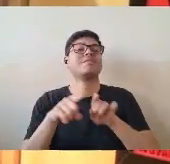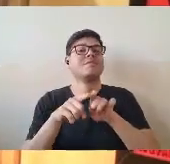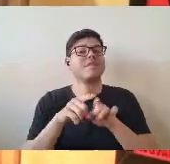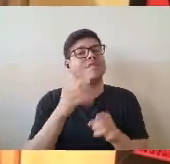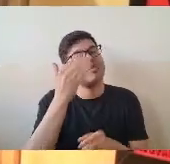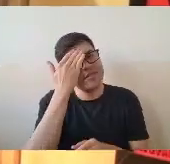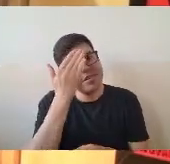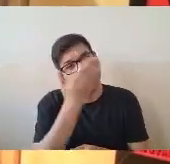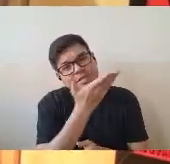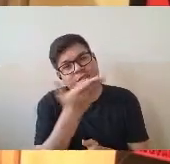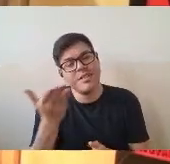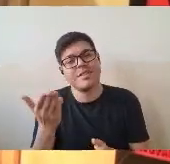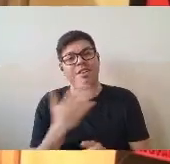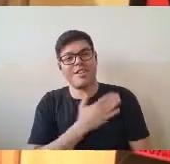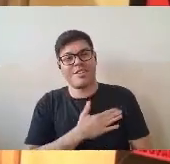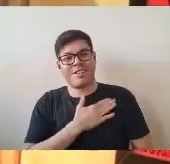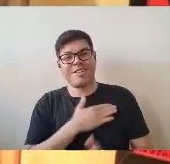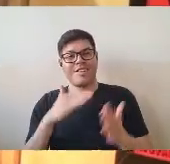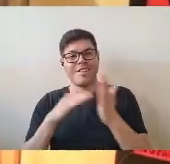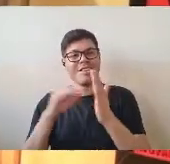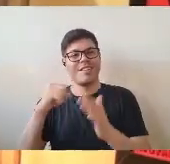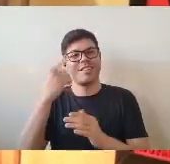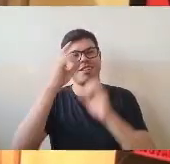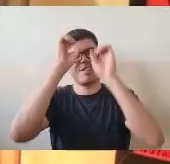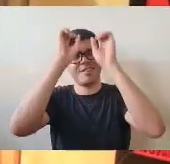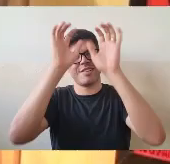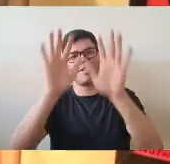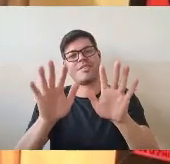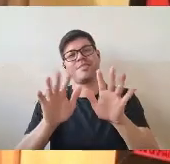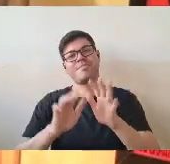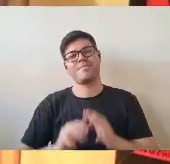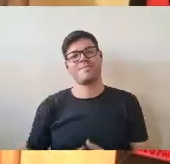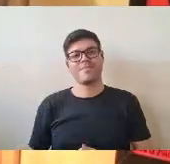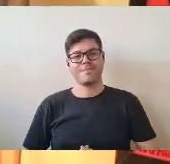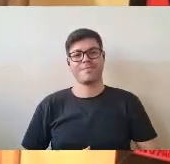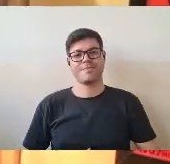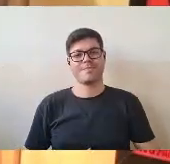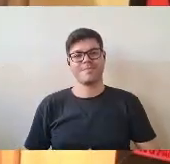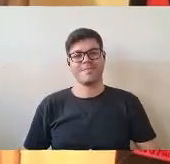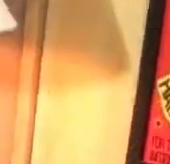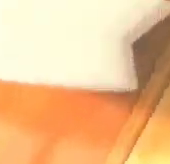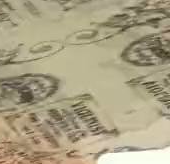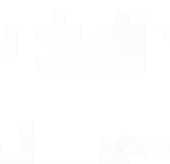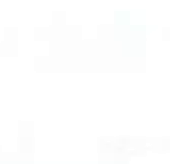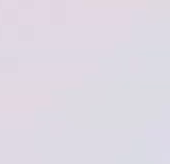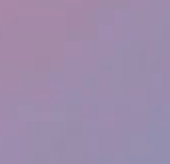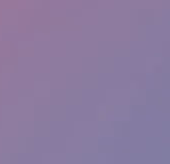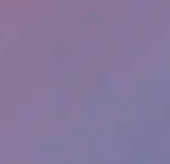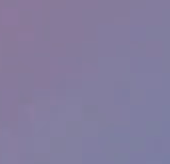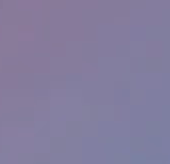doutor Jardel Dair. Espero que tenha gostado. Até uma próxima e que Deus nos abençoe.